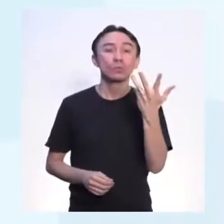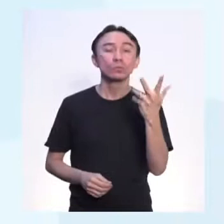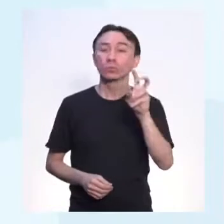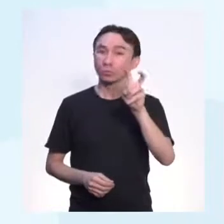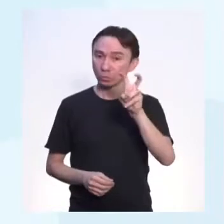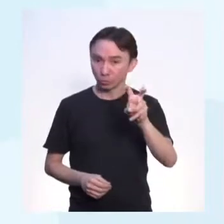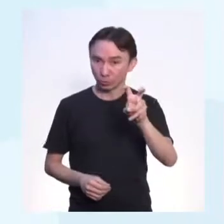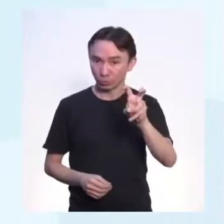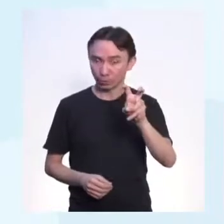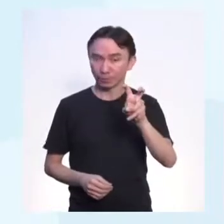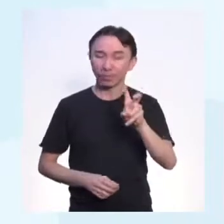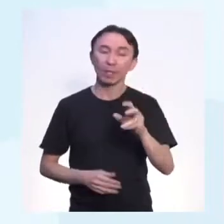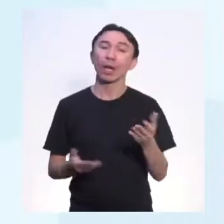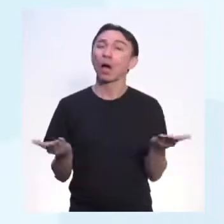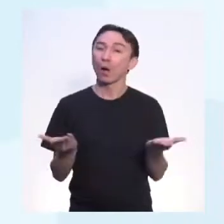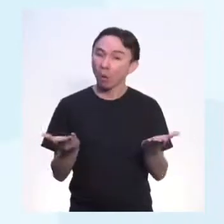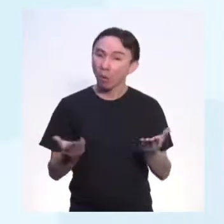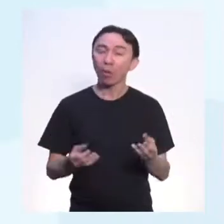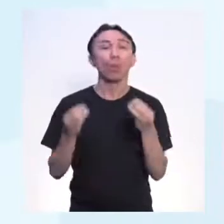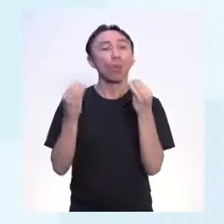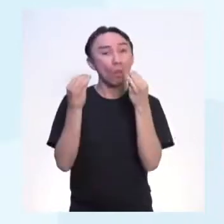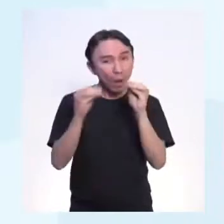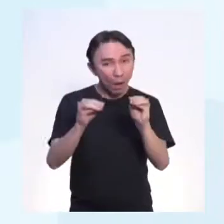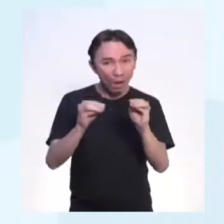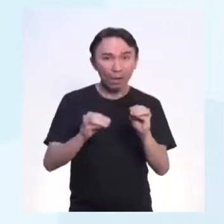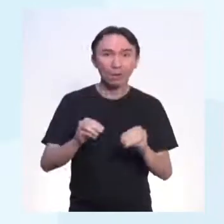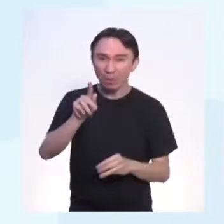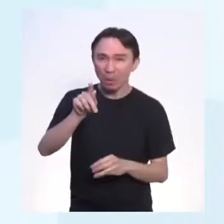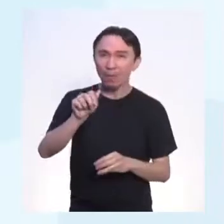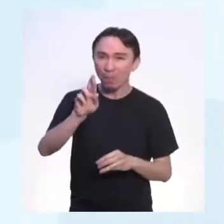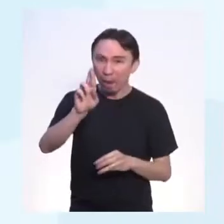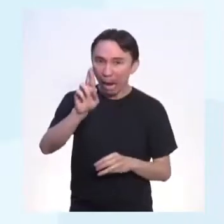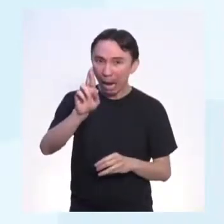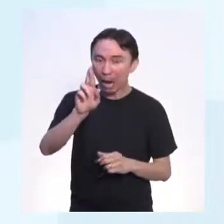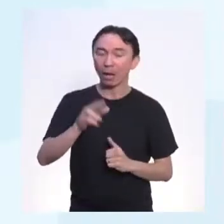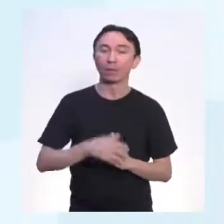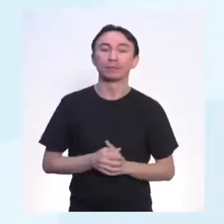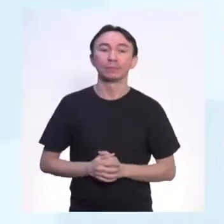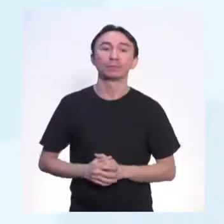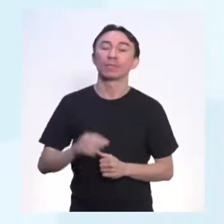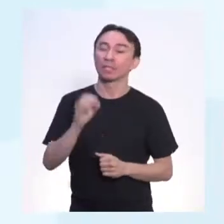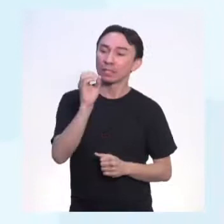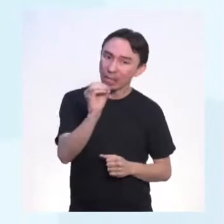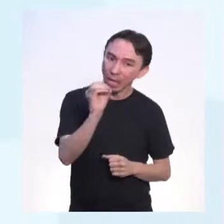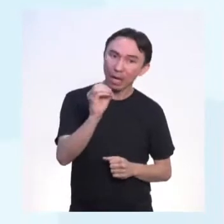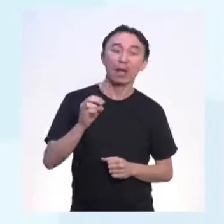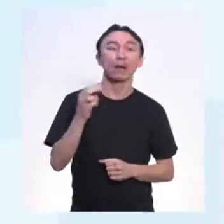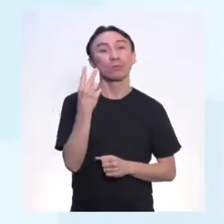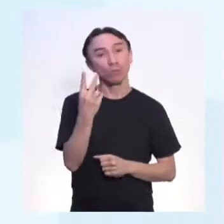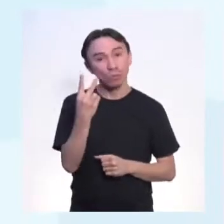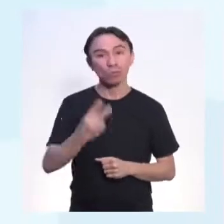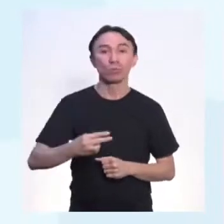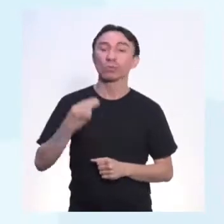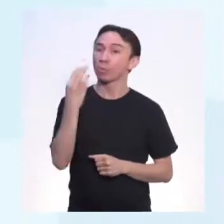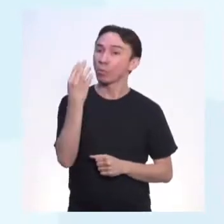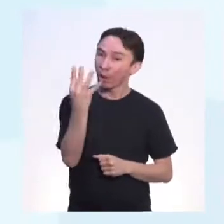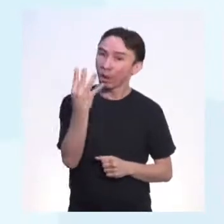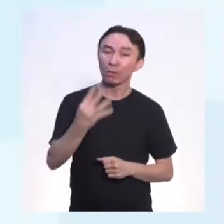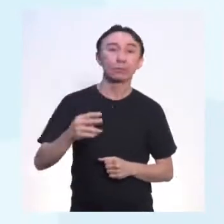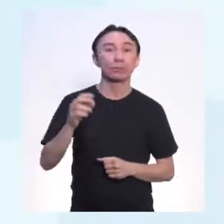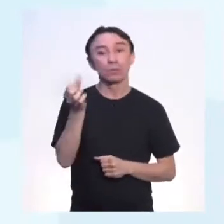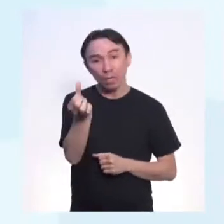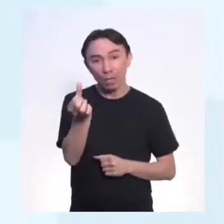5. Vou colocar os pares. 0, 2,